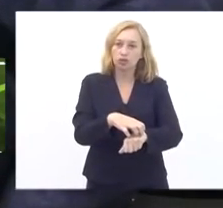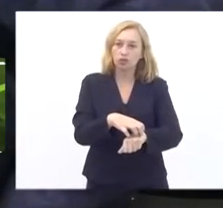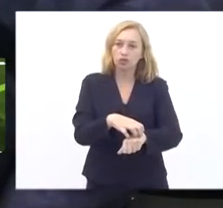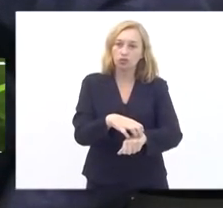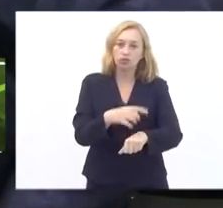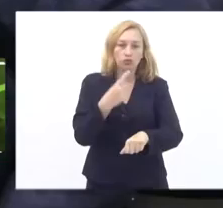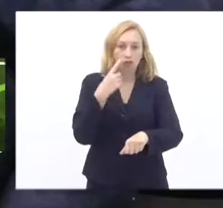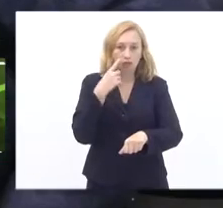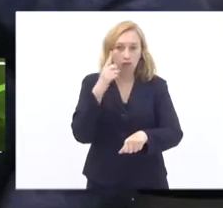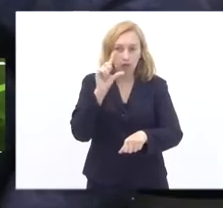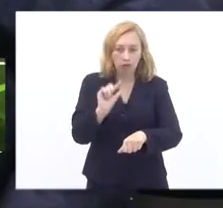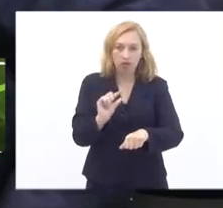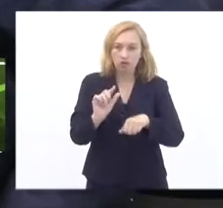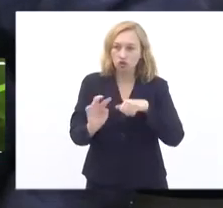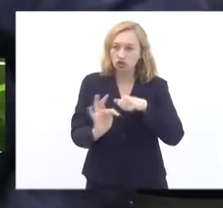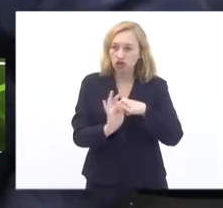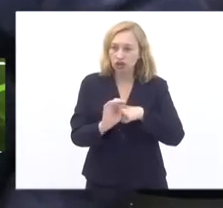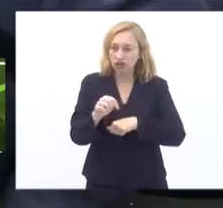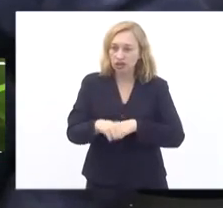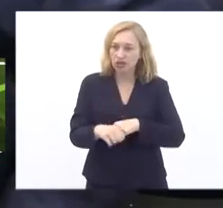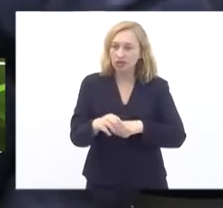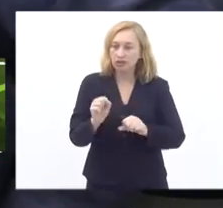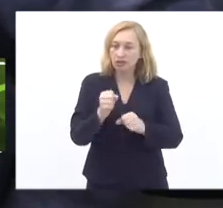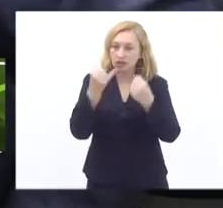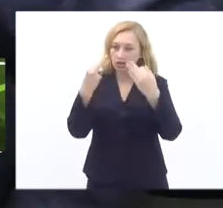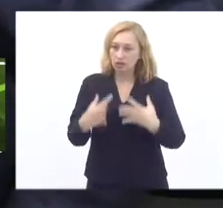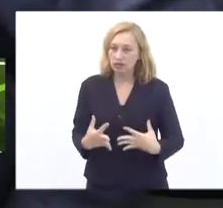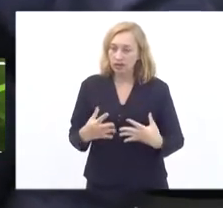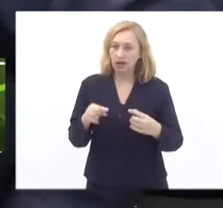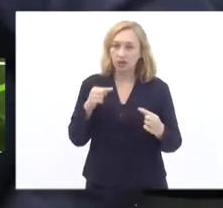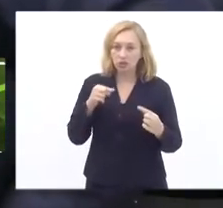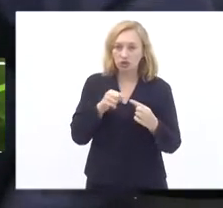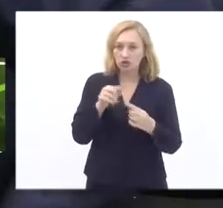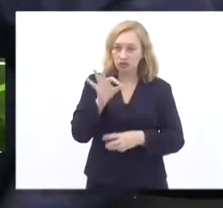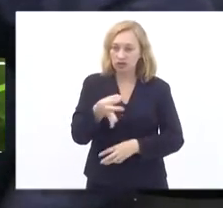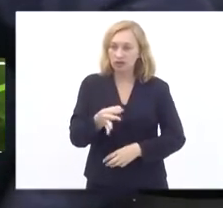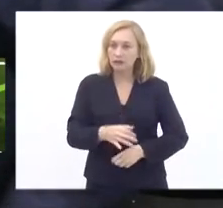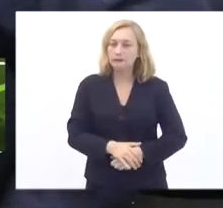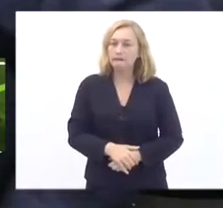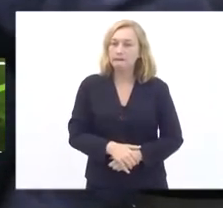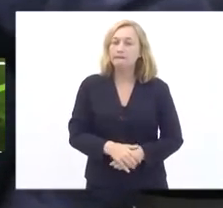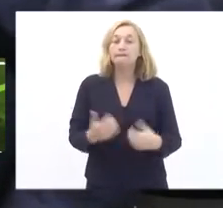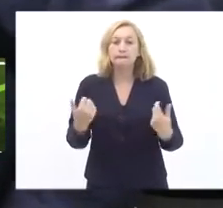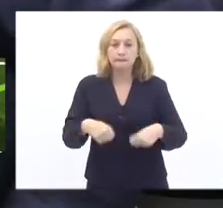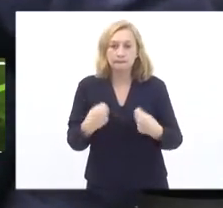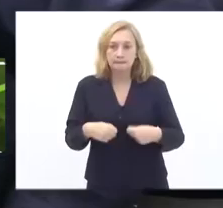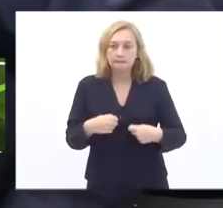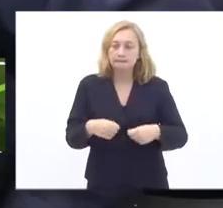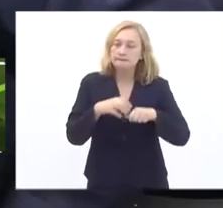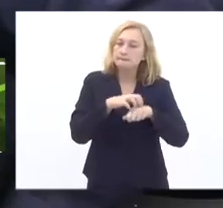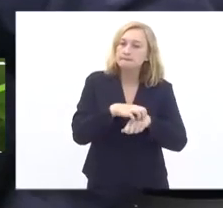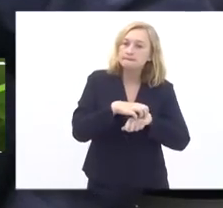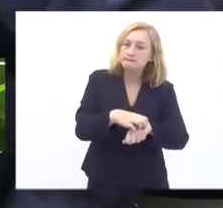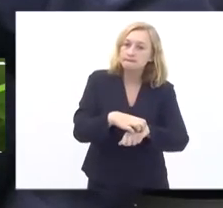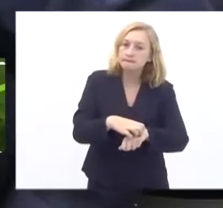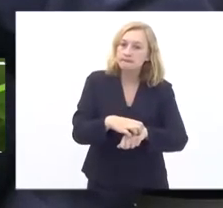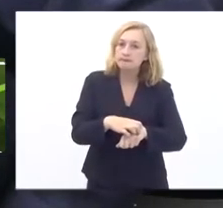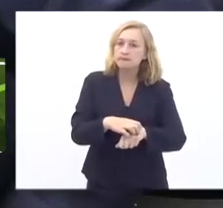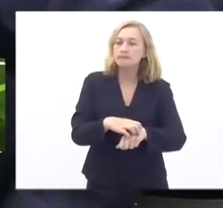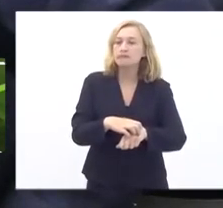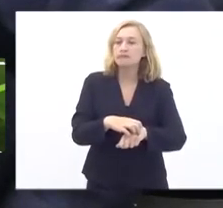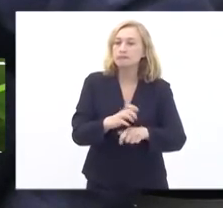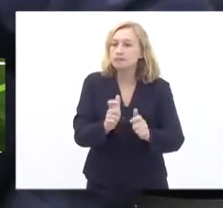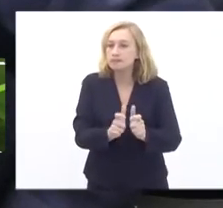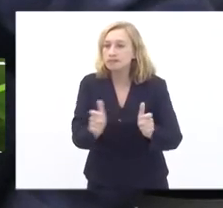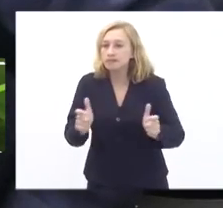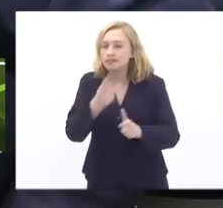tentar ser menos técnico possível, tentar esclarecer de uma maneira objetiva. A necessidade de transporte, ela é inelástica, ou